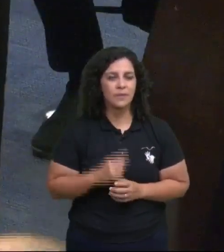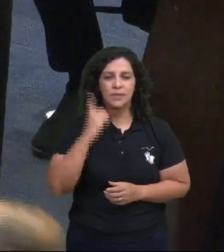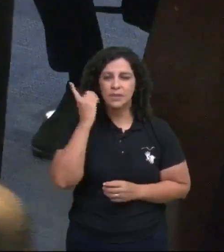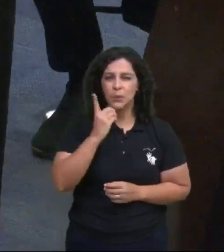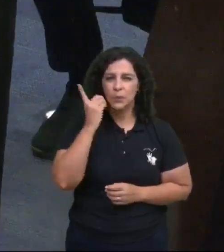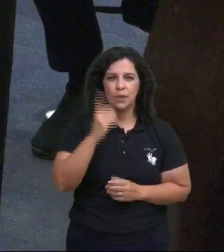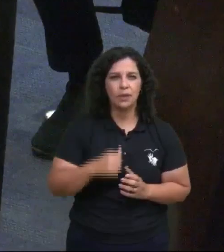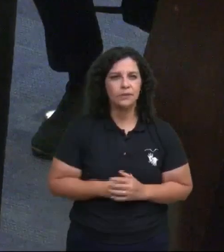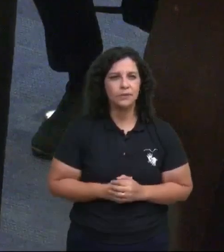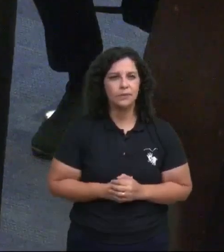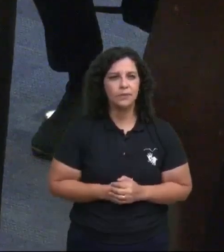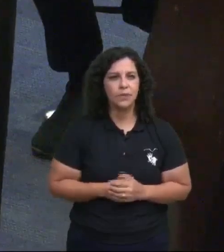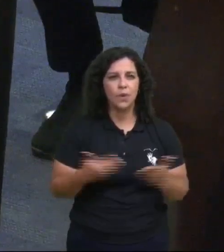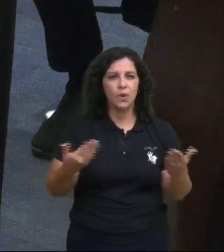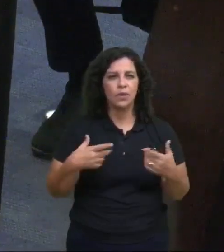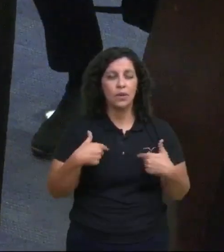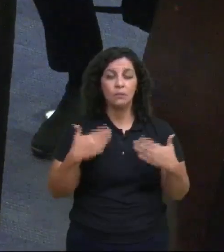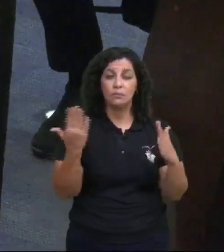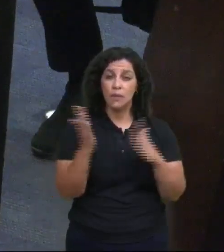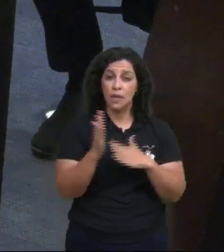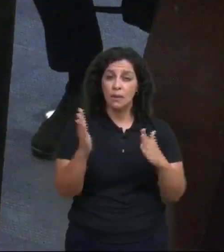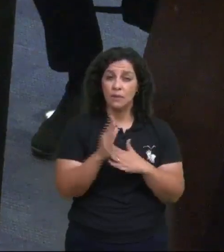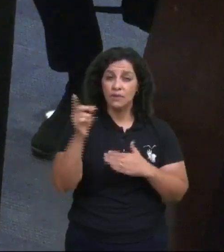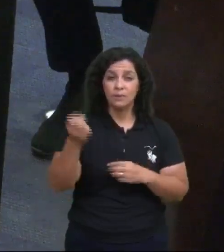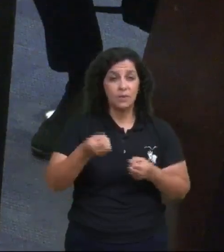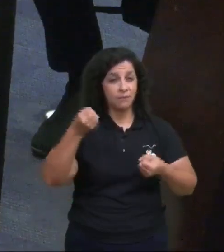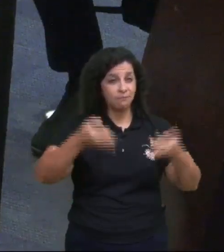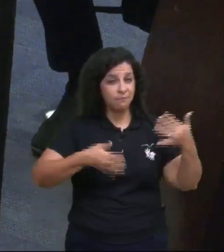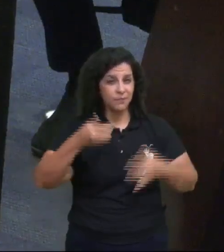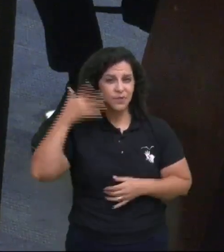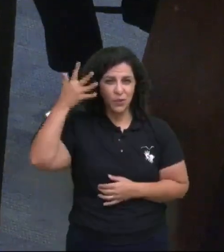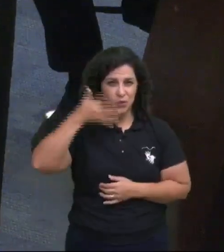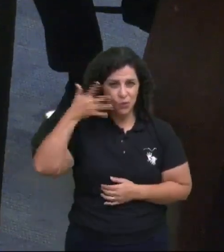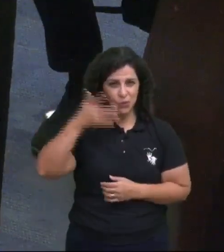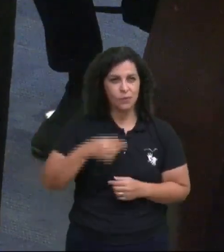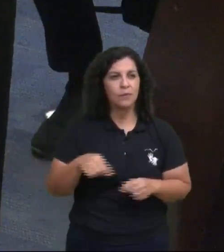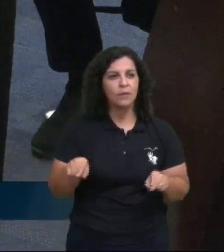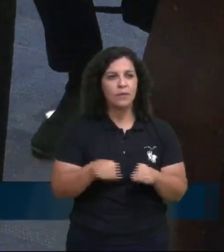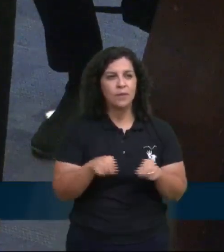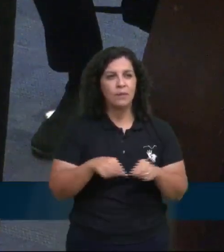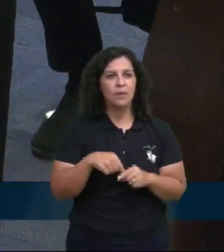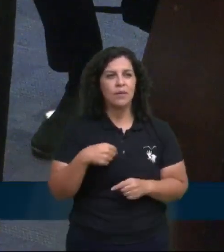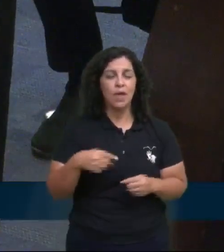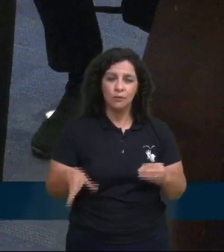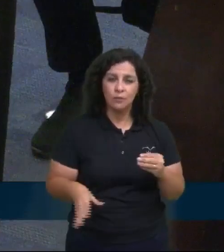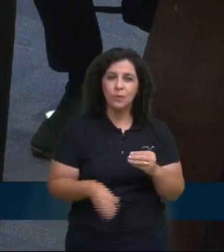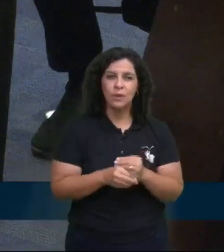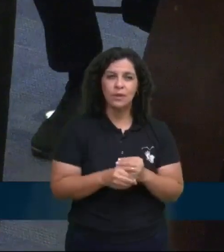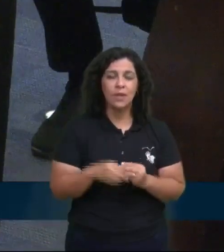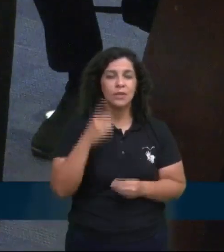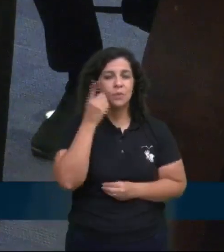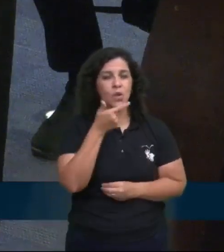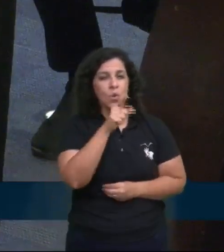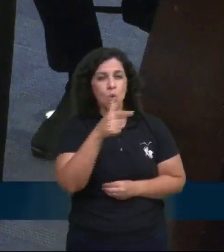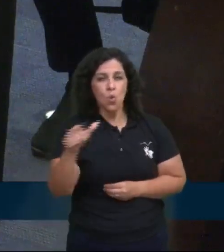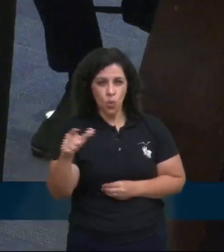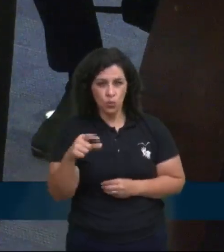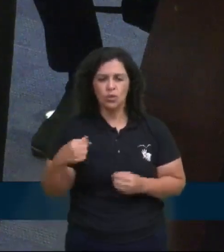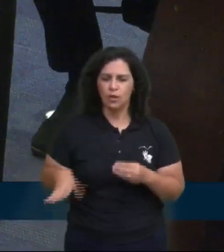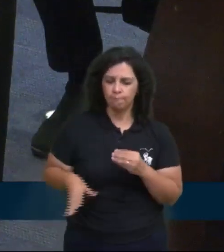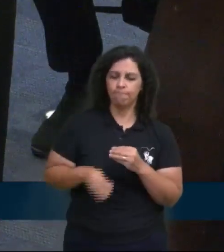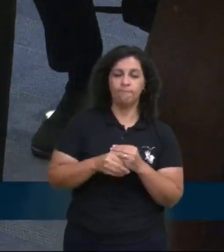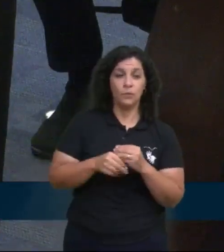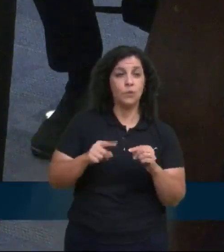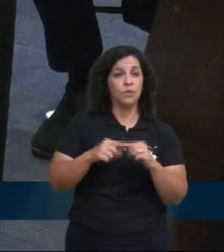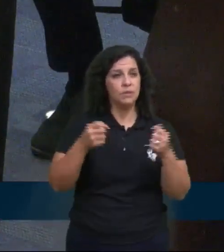Deputado, eu primeiramente gostaria de parabenizar pelas suas palavras e gostaria de compartilhar e me somar às falas dos nobres deputados